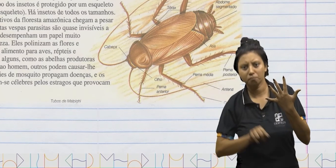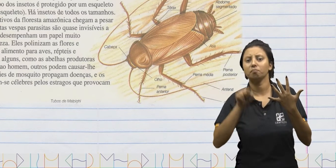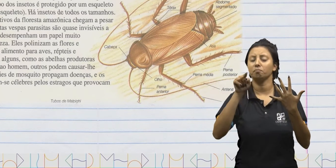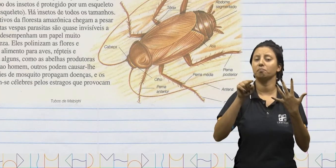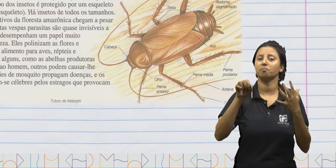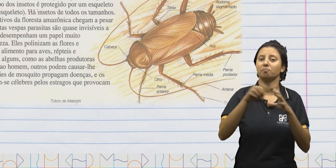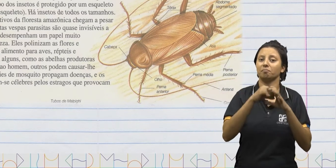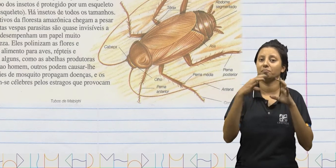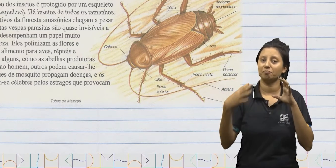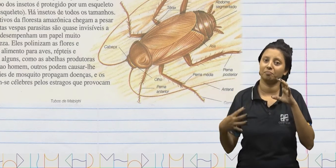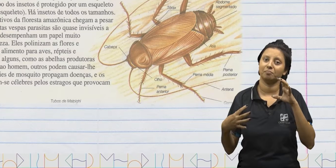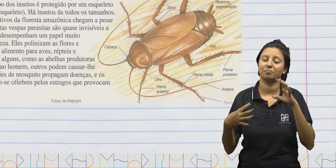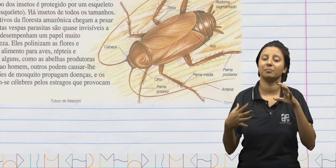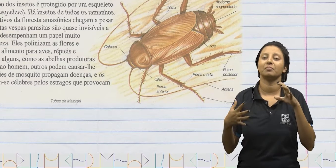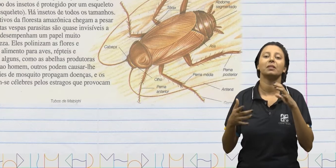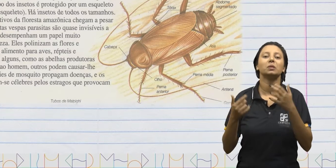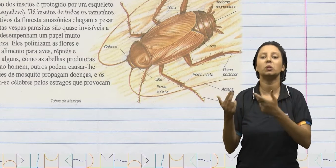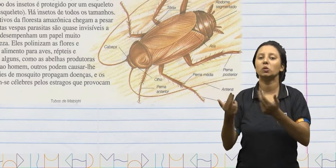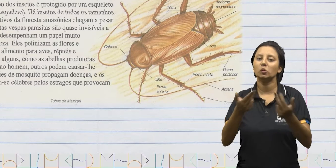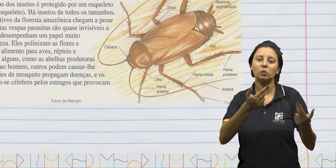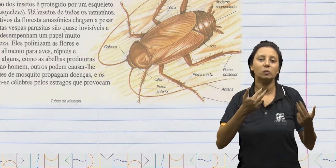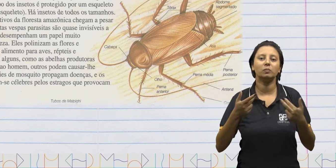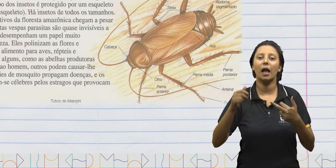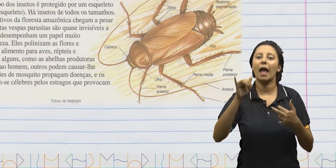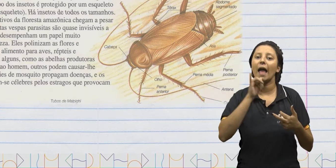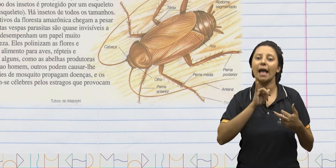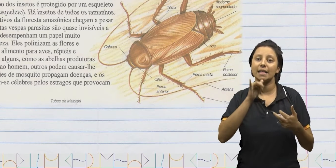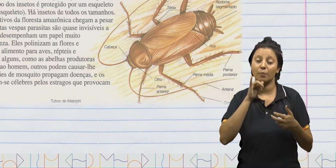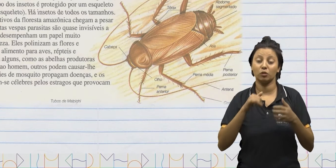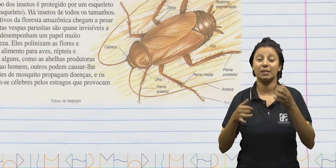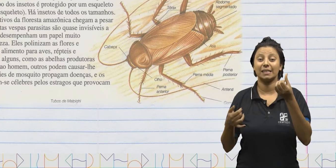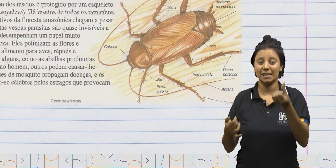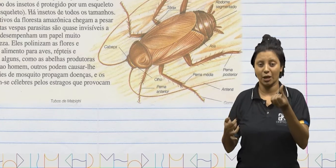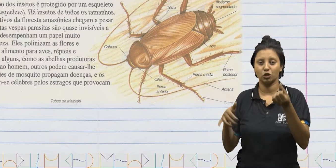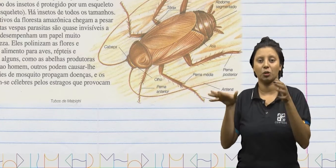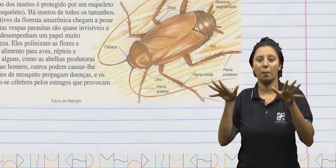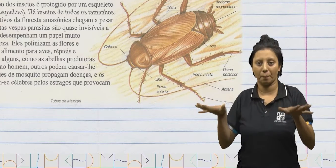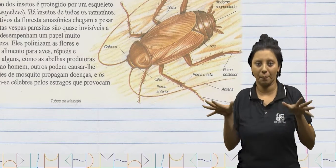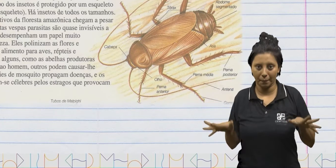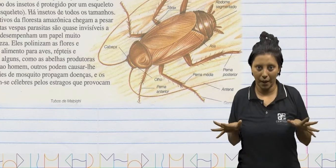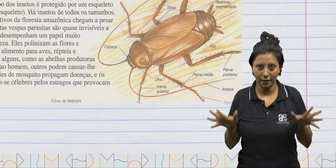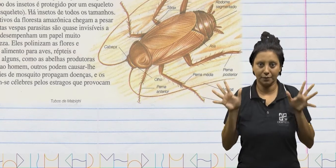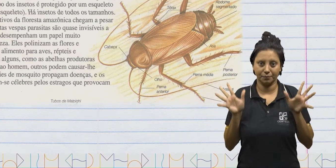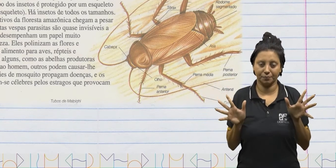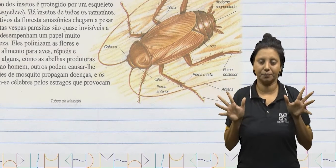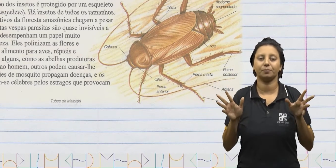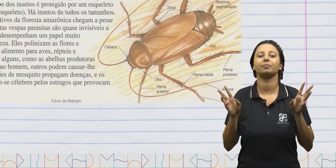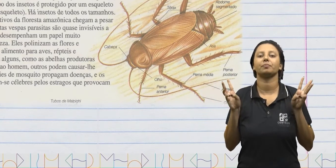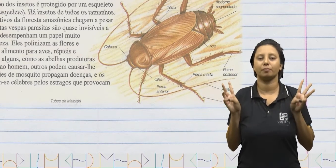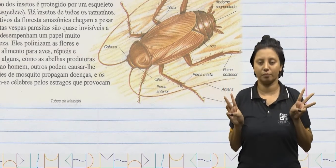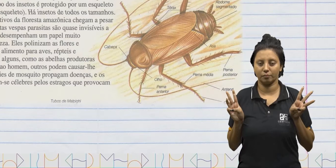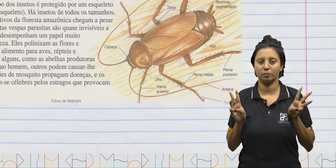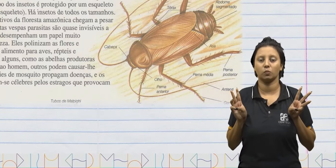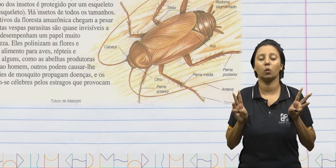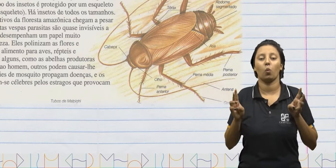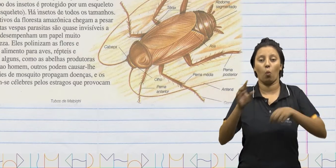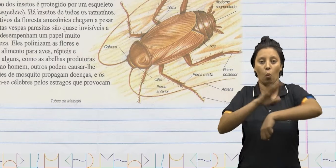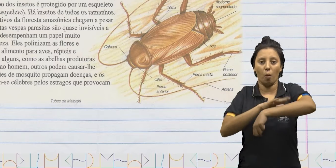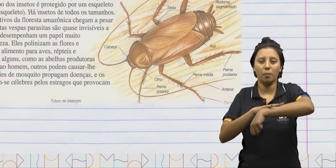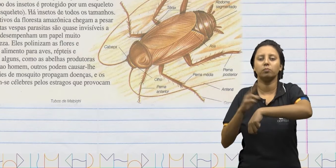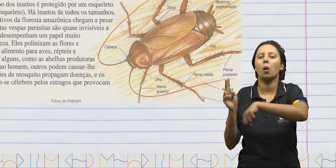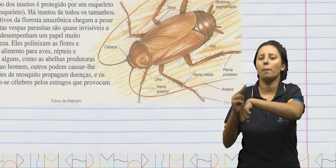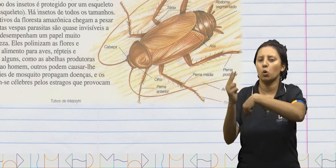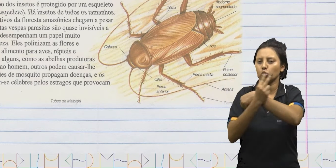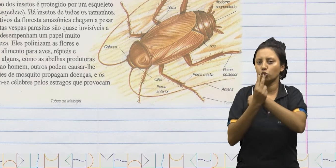eles têm características comuns, como a presença de 6 pernas, por exemplo. O corpo dos insetos é protegido por um